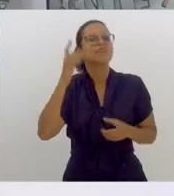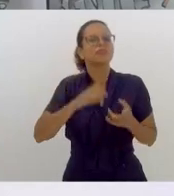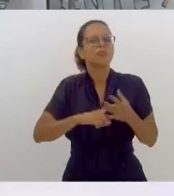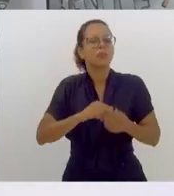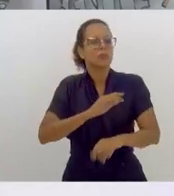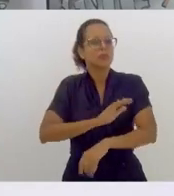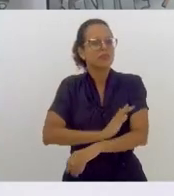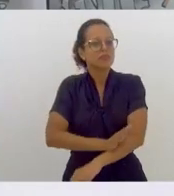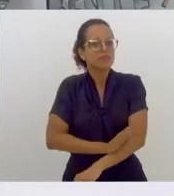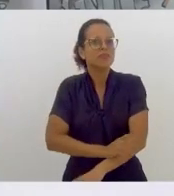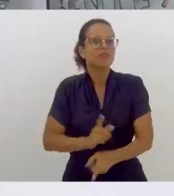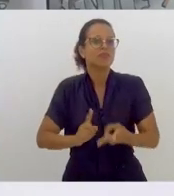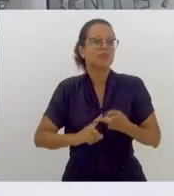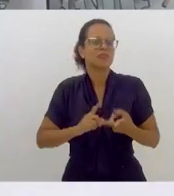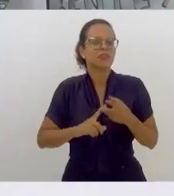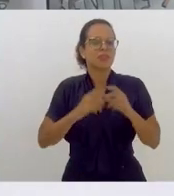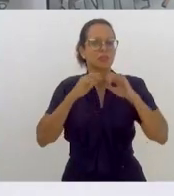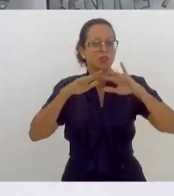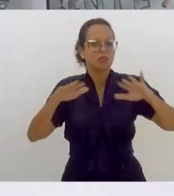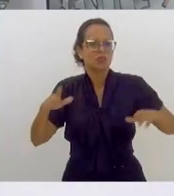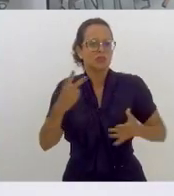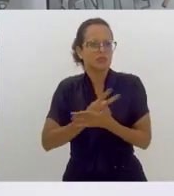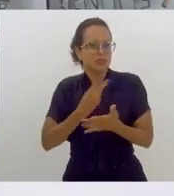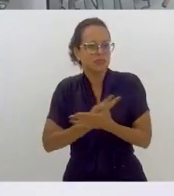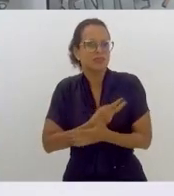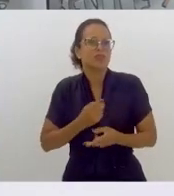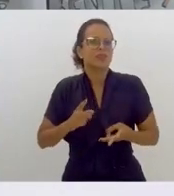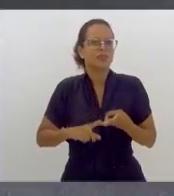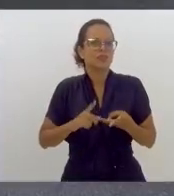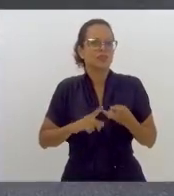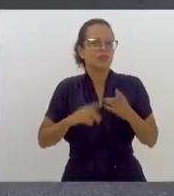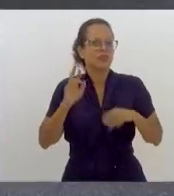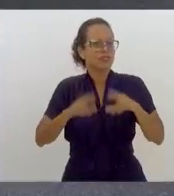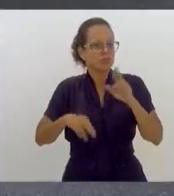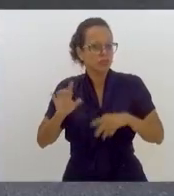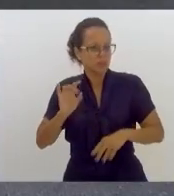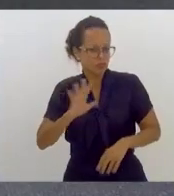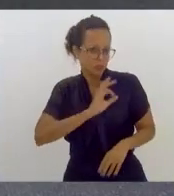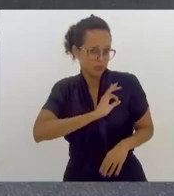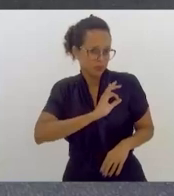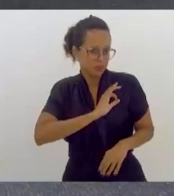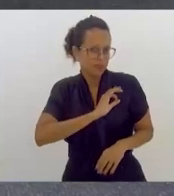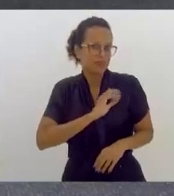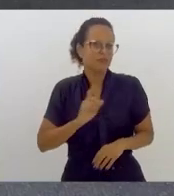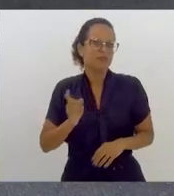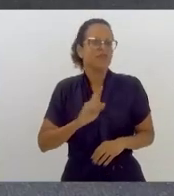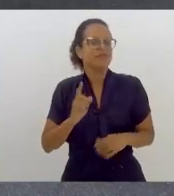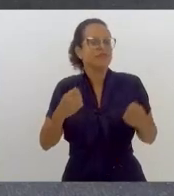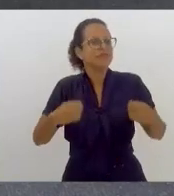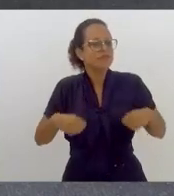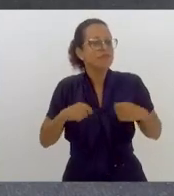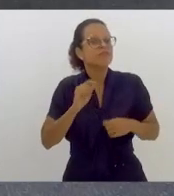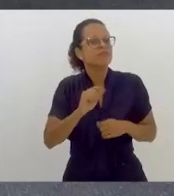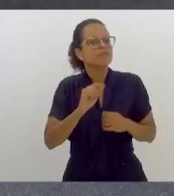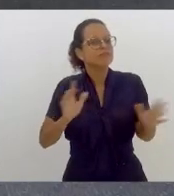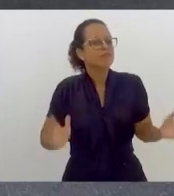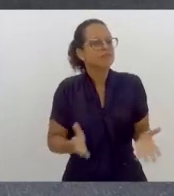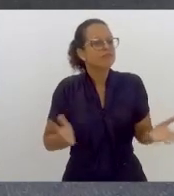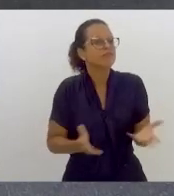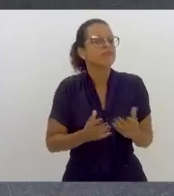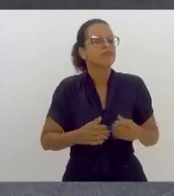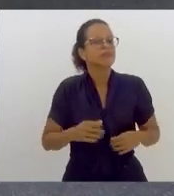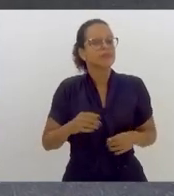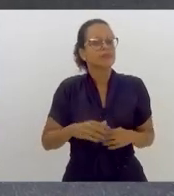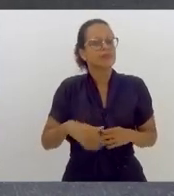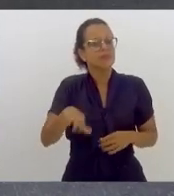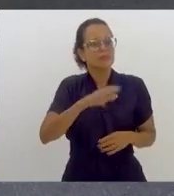racismo, das fake news, isso não vai se resolver só com polícia, a gente tem que mexer profundamente nessa herança